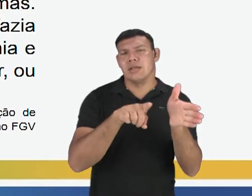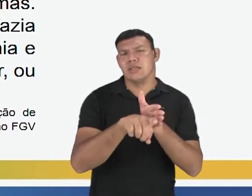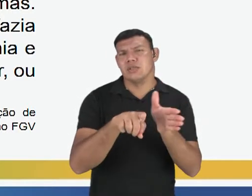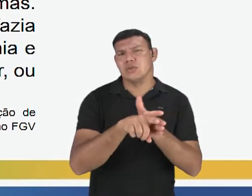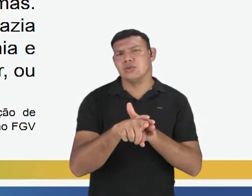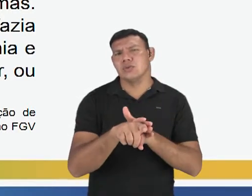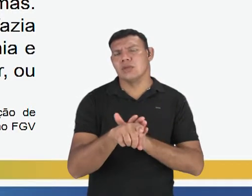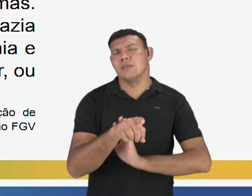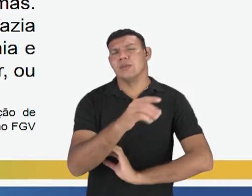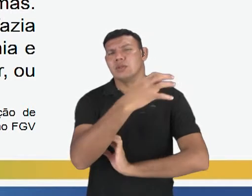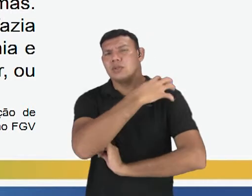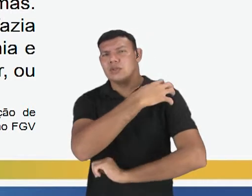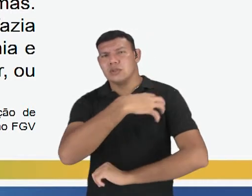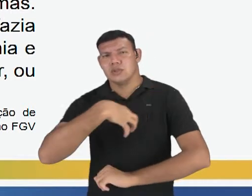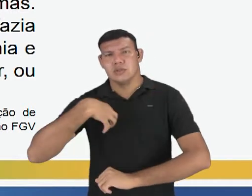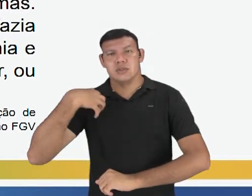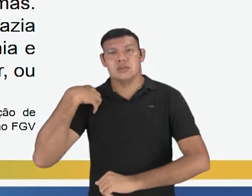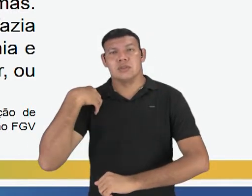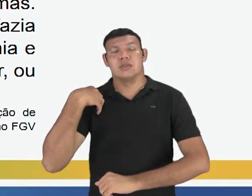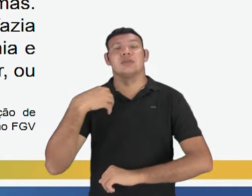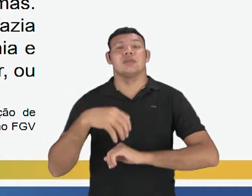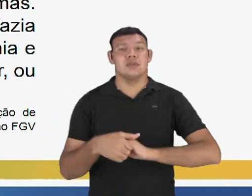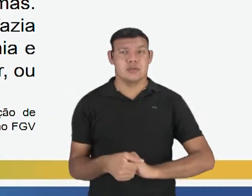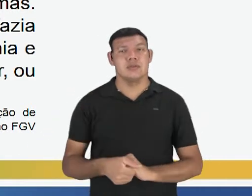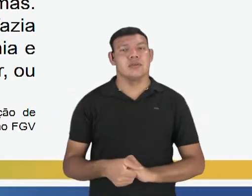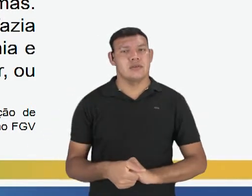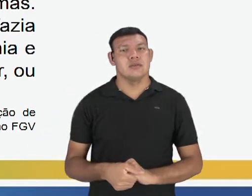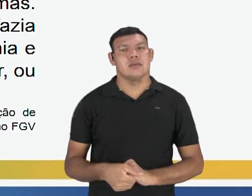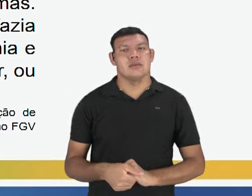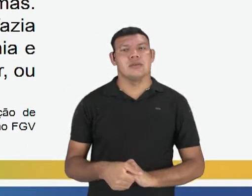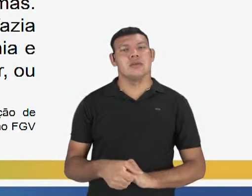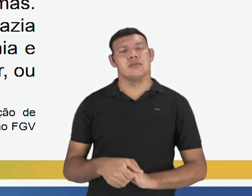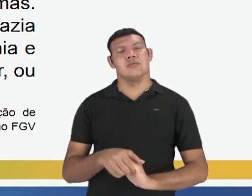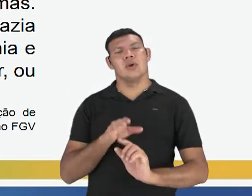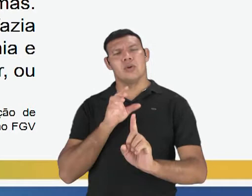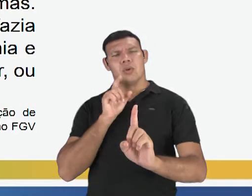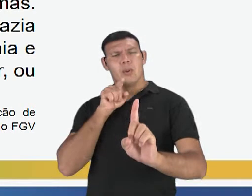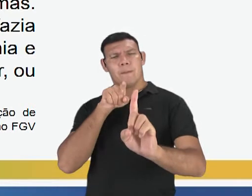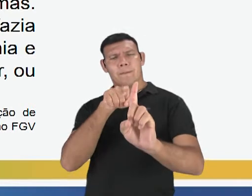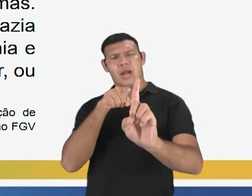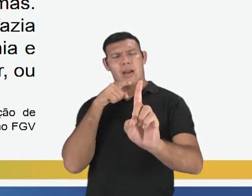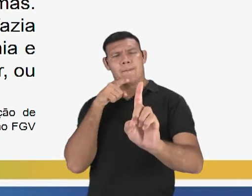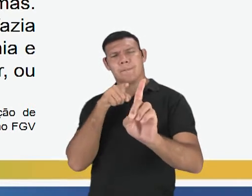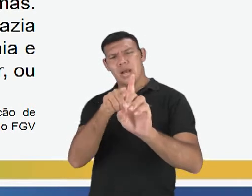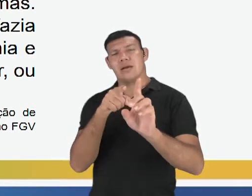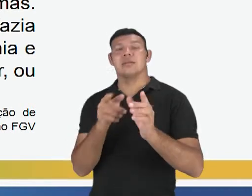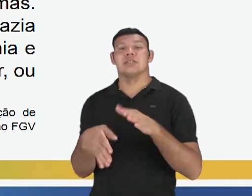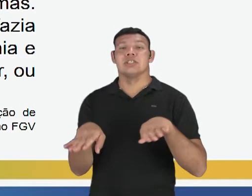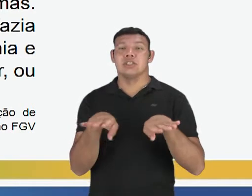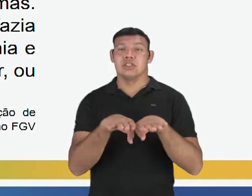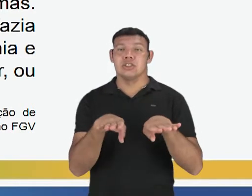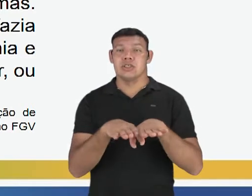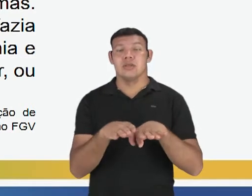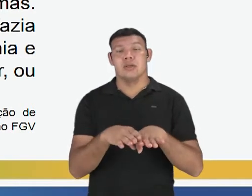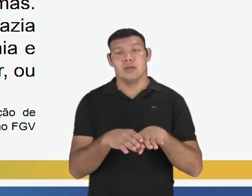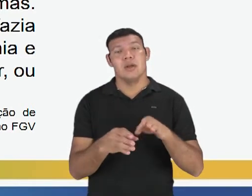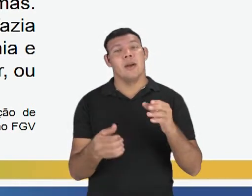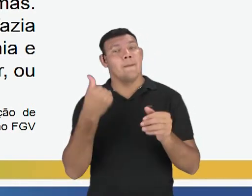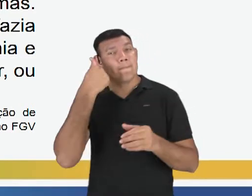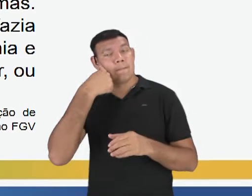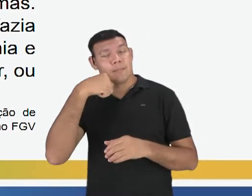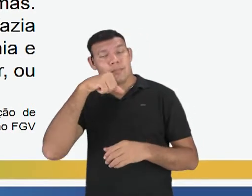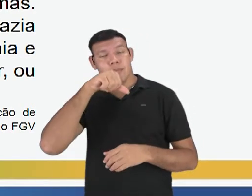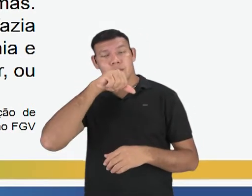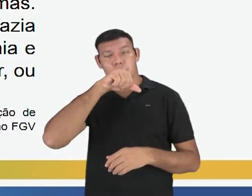fazia em sua época, quando indagava o seu interlocutor através da ironia e da maêutica.